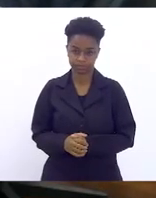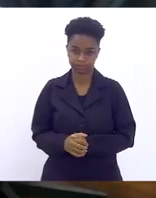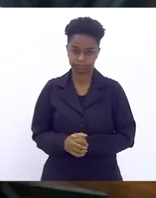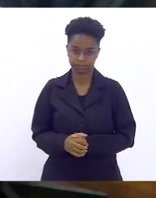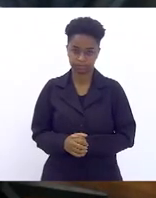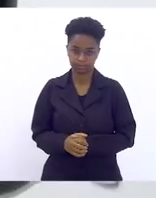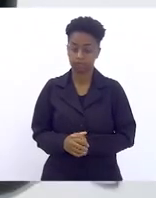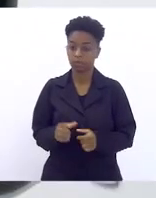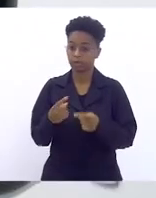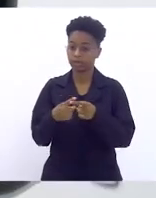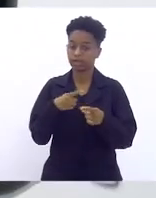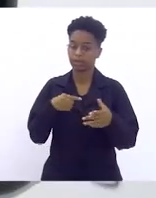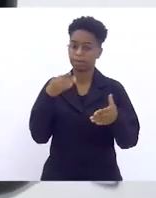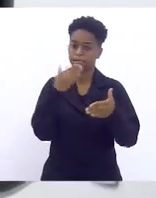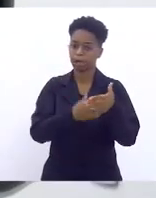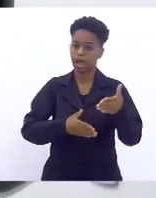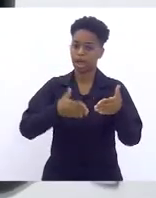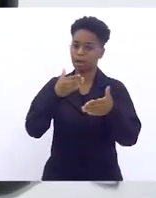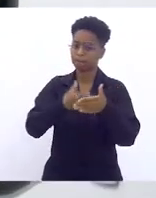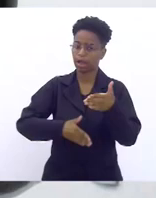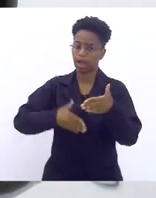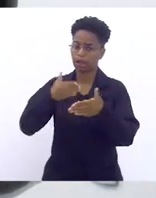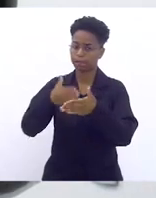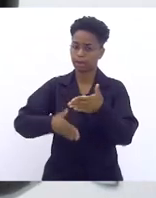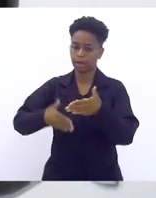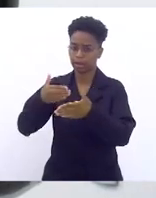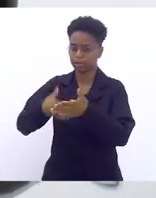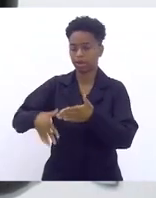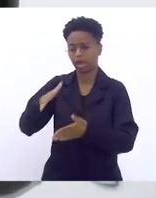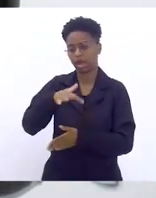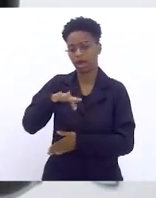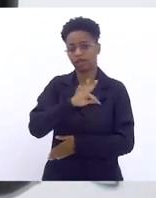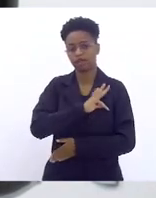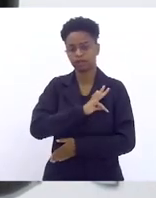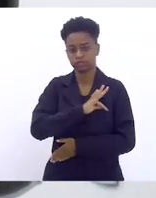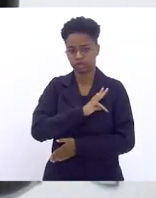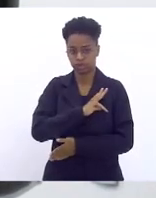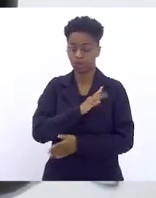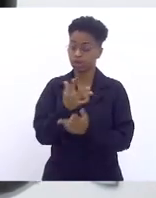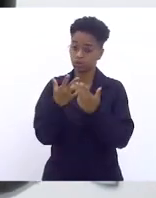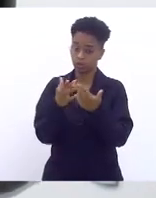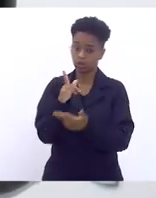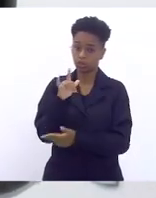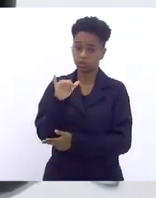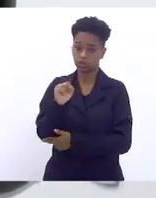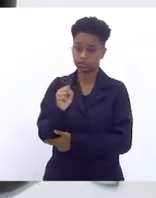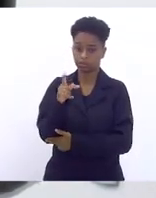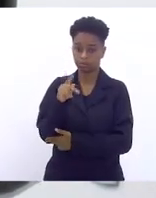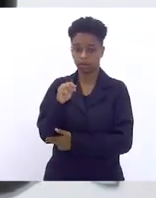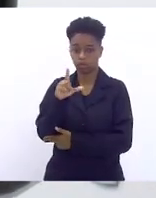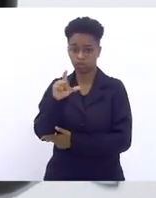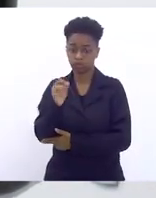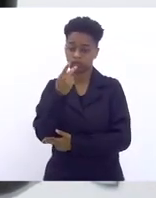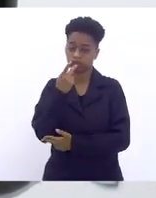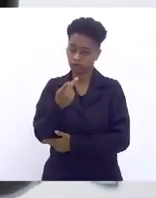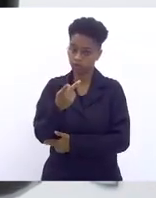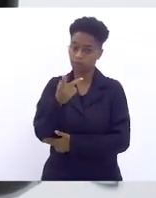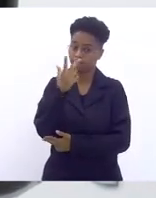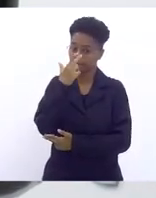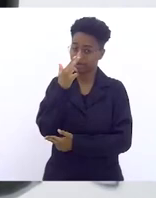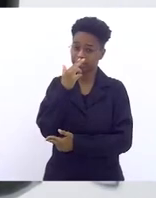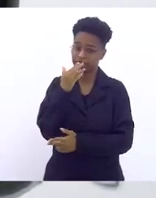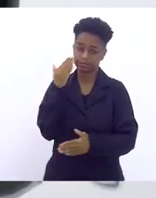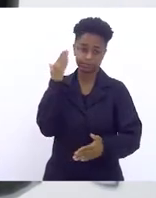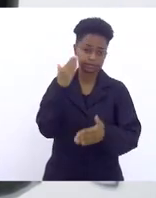com os gargalos que o regime da educação fiscal ele coloca como Deputado Paulo falou é uma Âncora né E toda Âncora